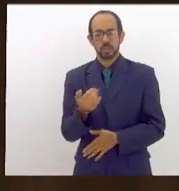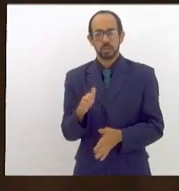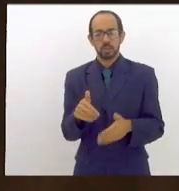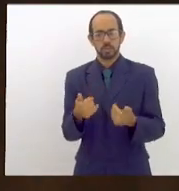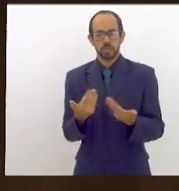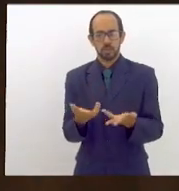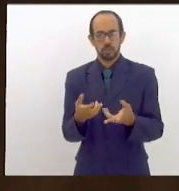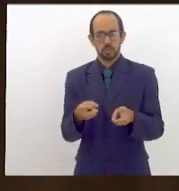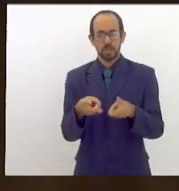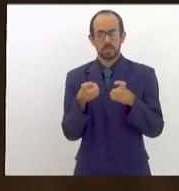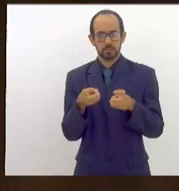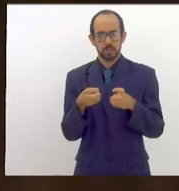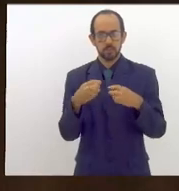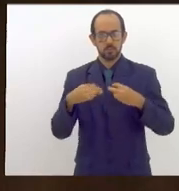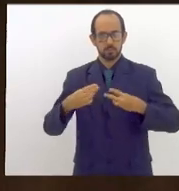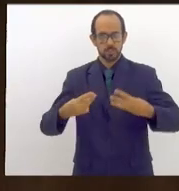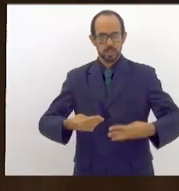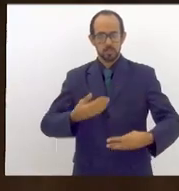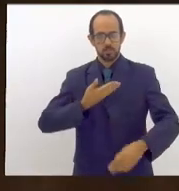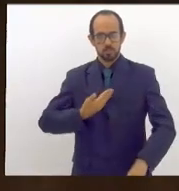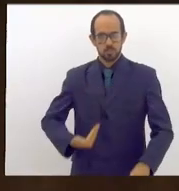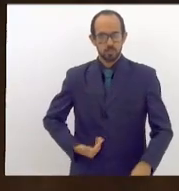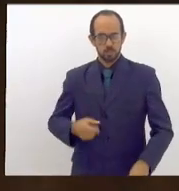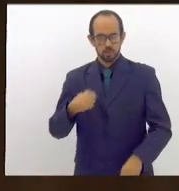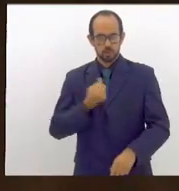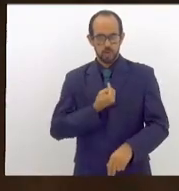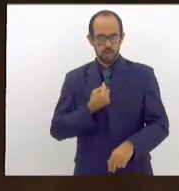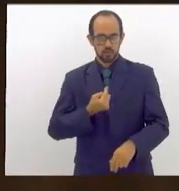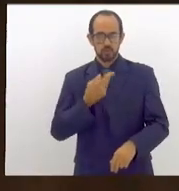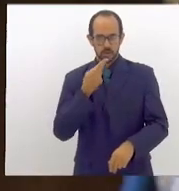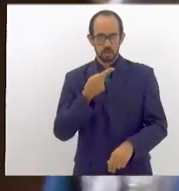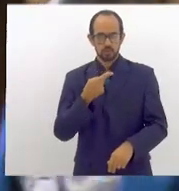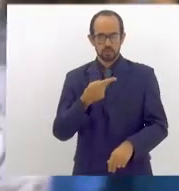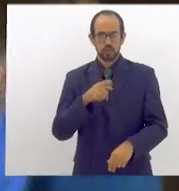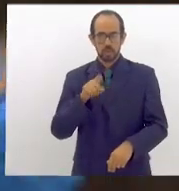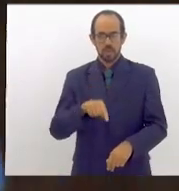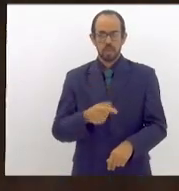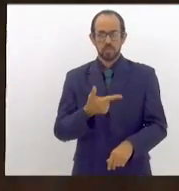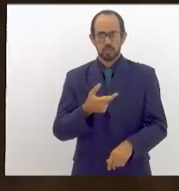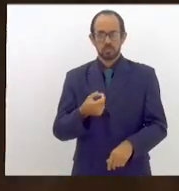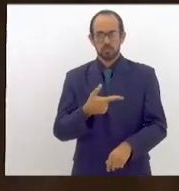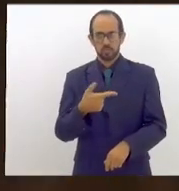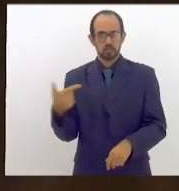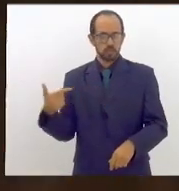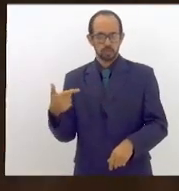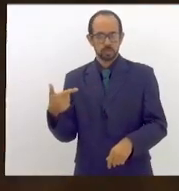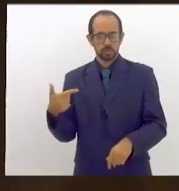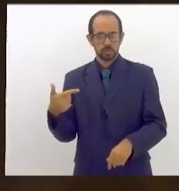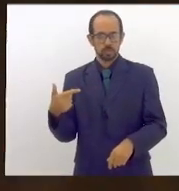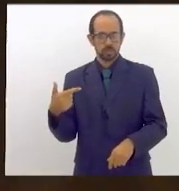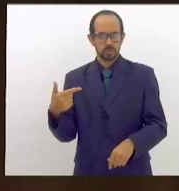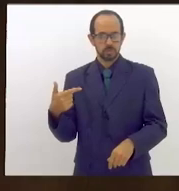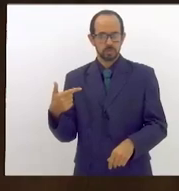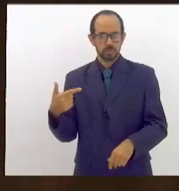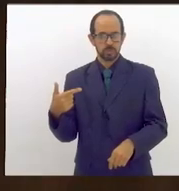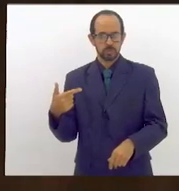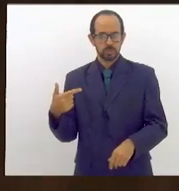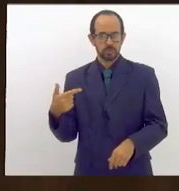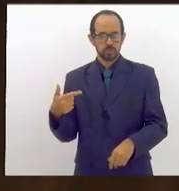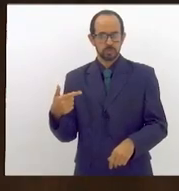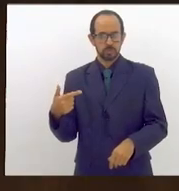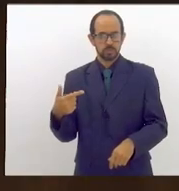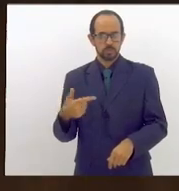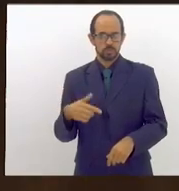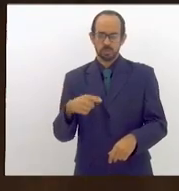pelo Ministério Público no qual nós refutamos mas que trata de 2022 estamos falando das contas de 2021 então